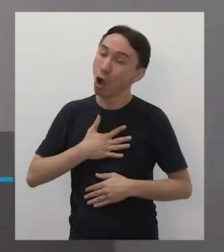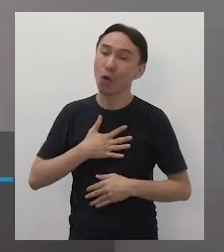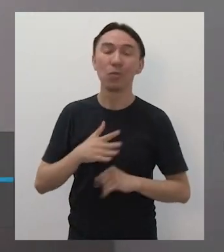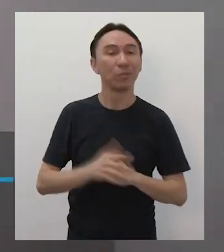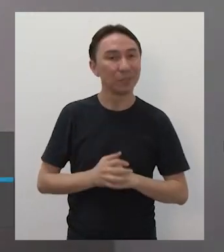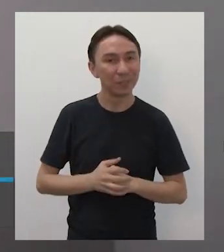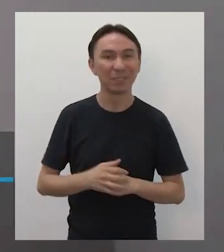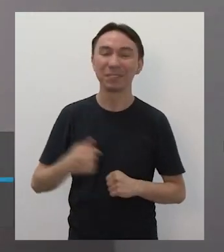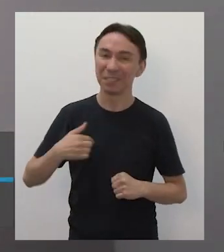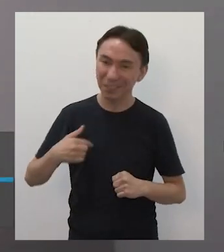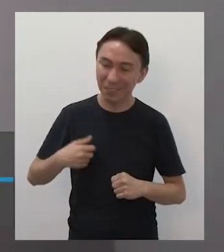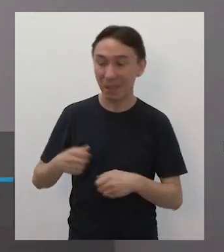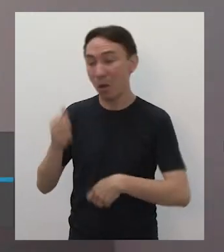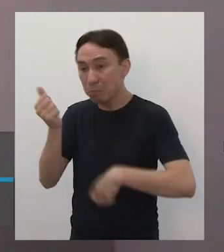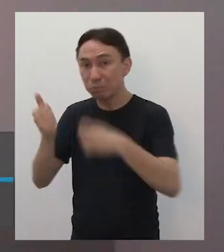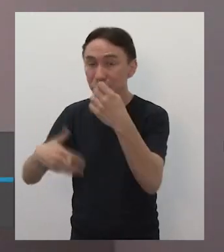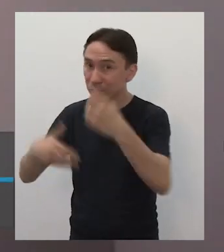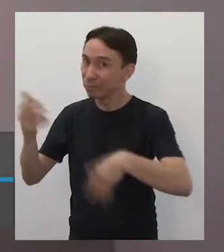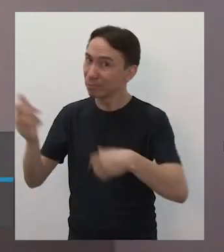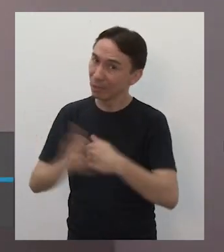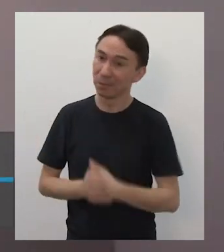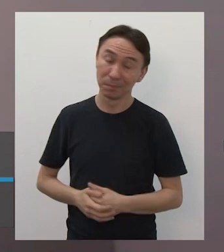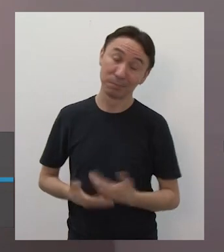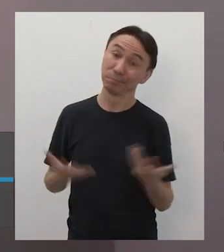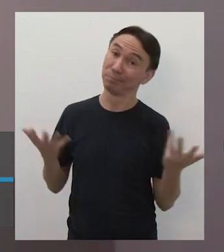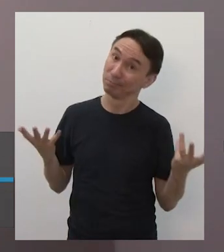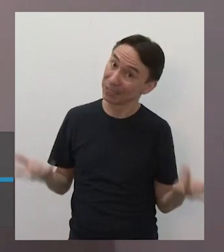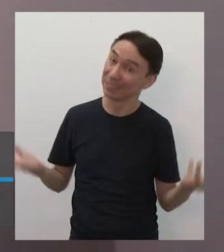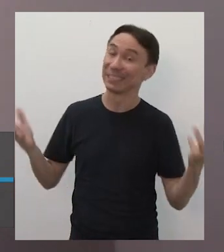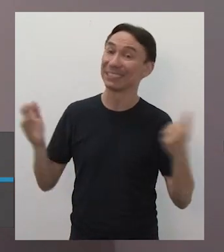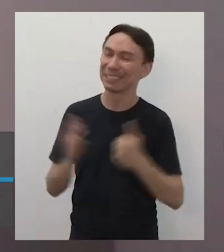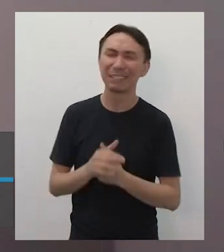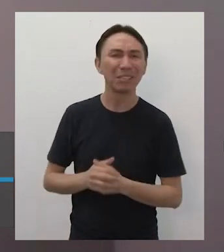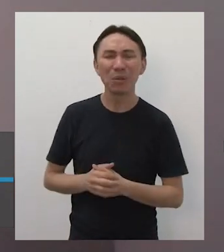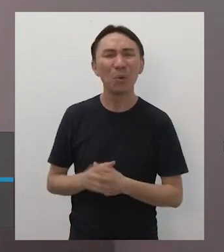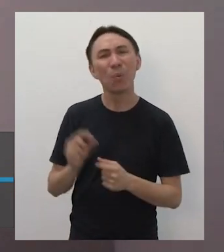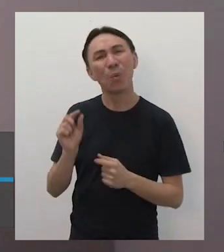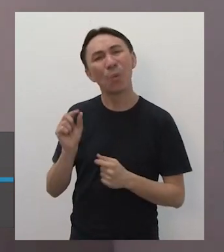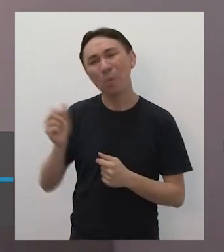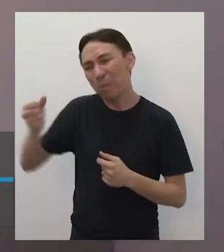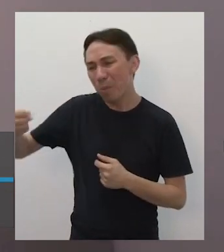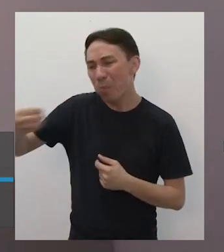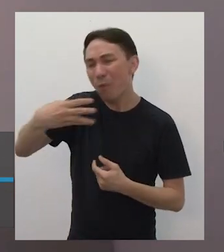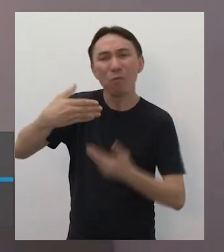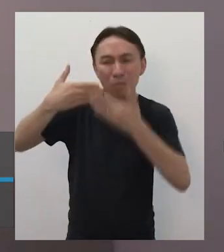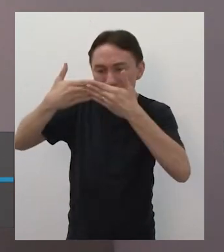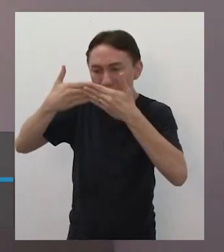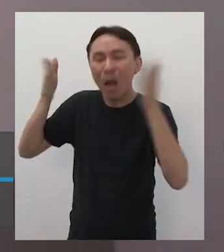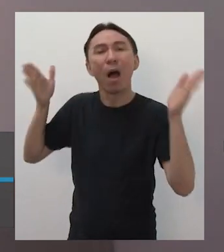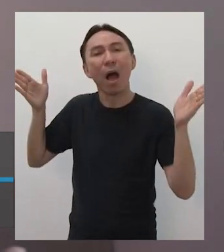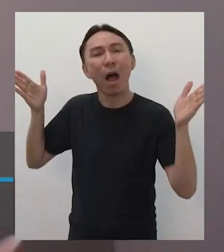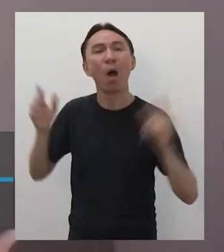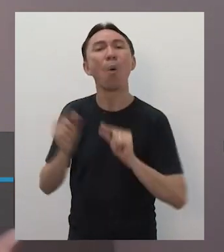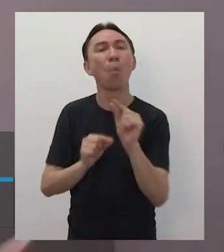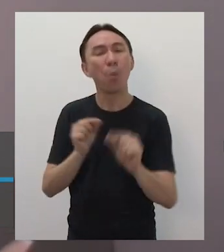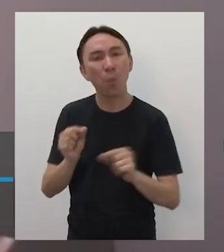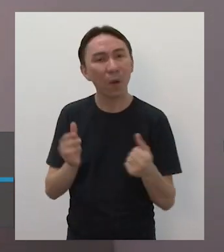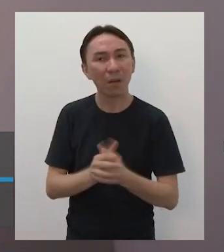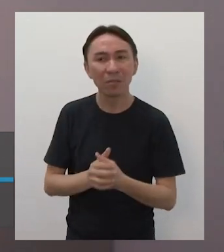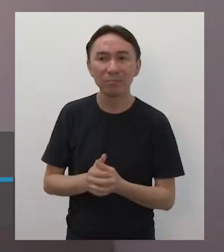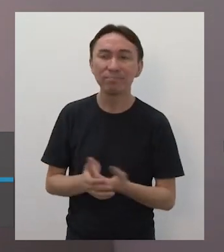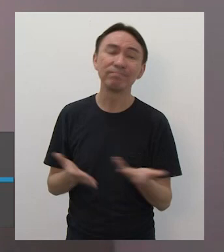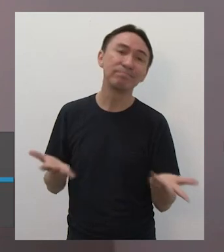sou suspeita para falar dela. E o que é a abertura ao novo, né? Ela diz respeito às